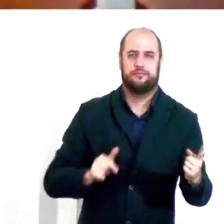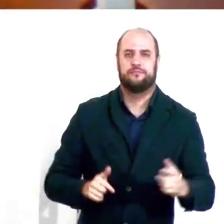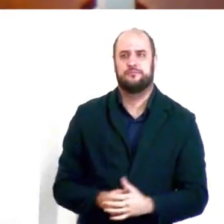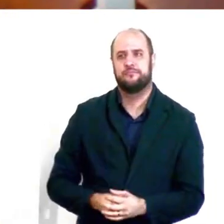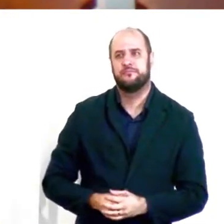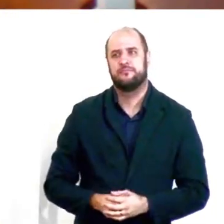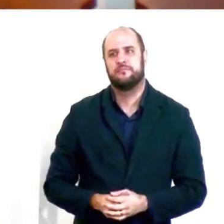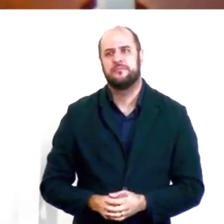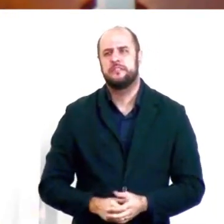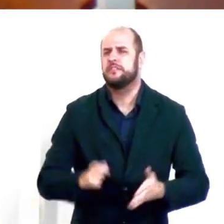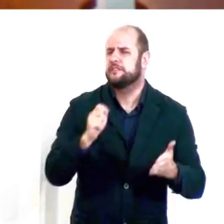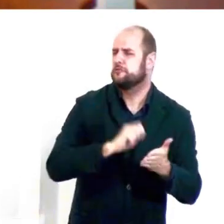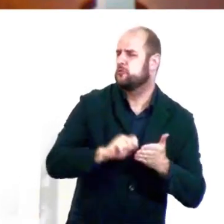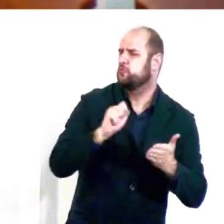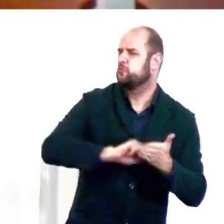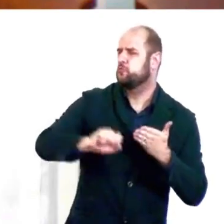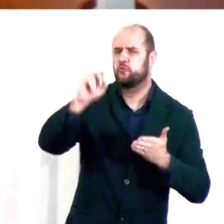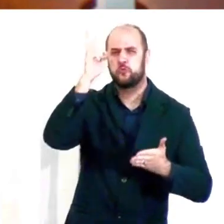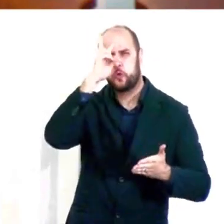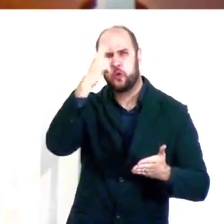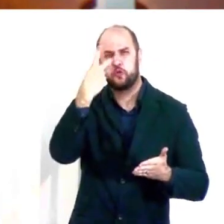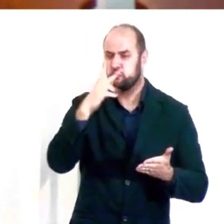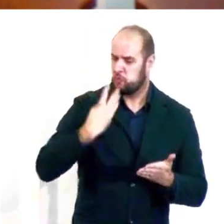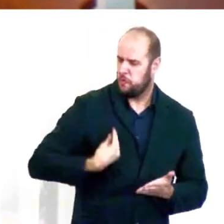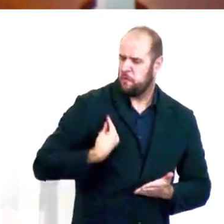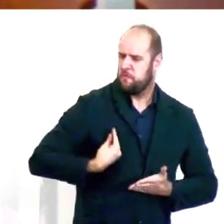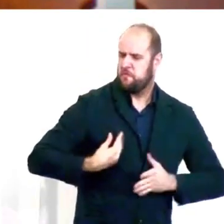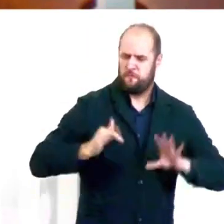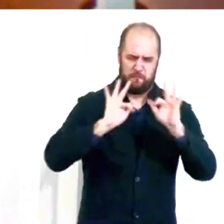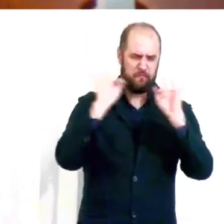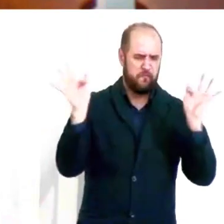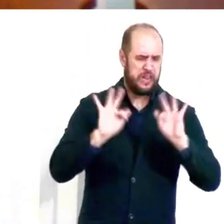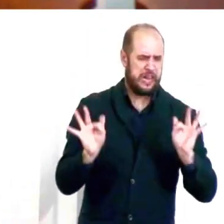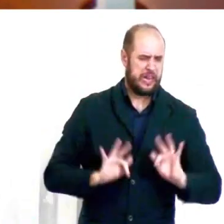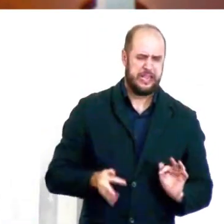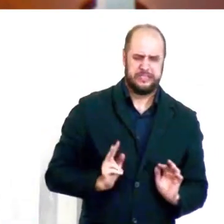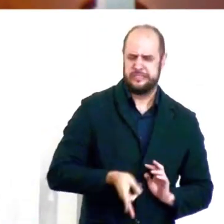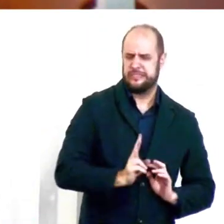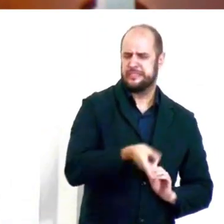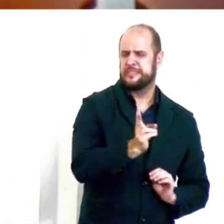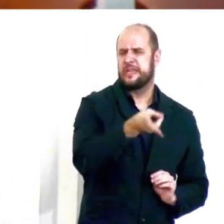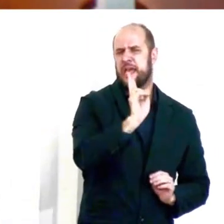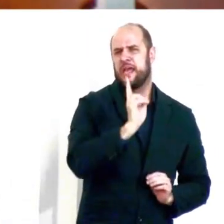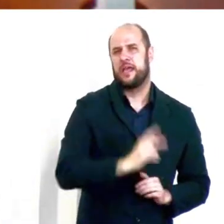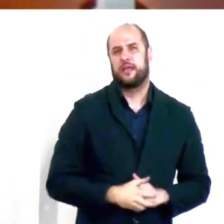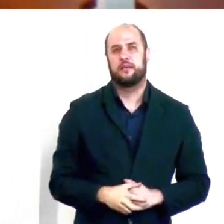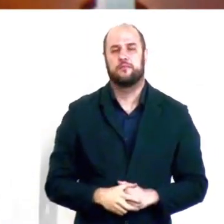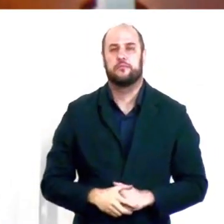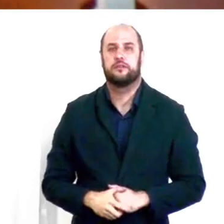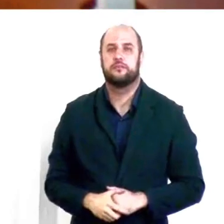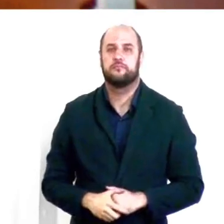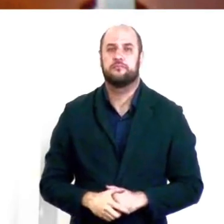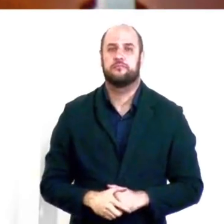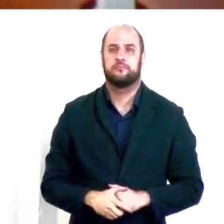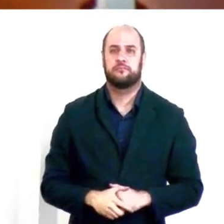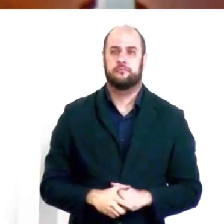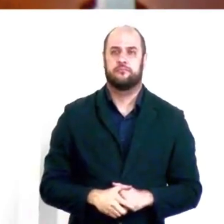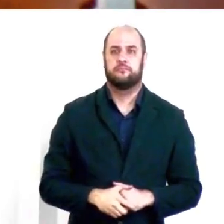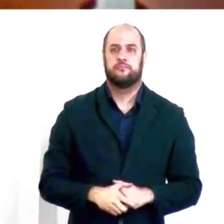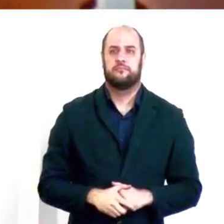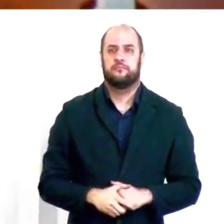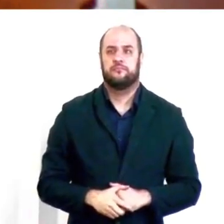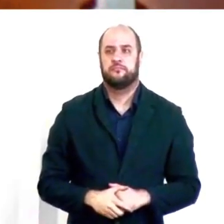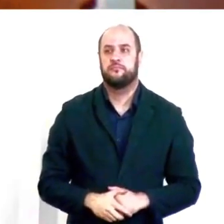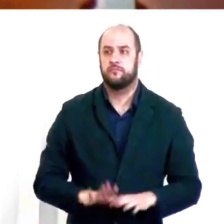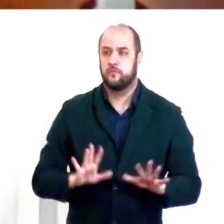Escreva a sua história, seja feliz diante disso. O mundo está dizendo isso para nós o tempo todo.